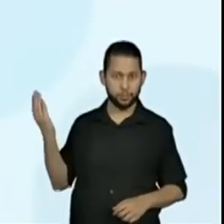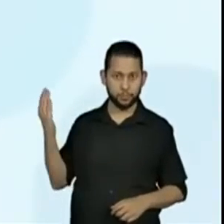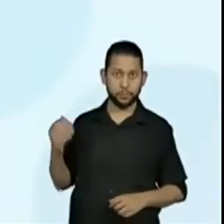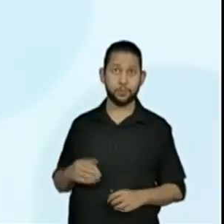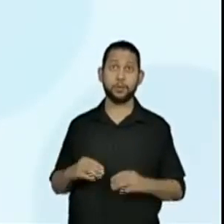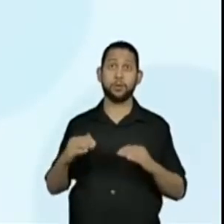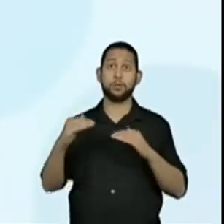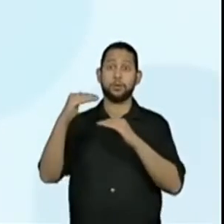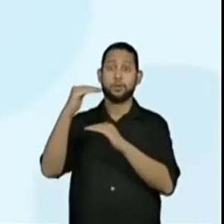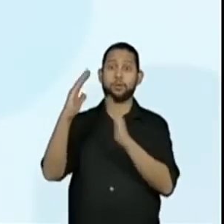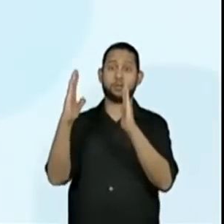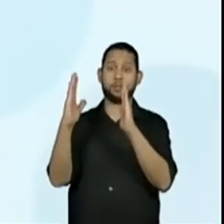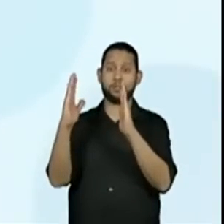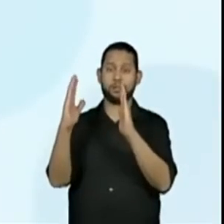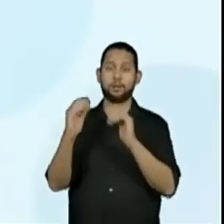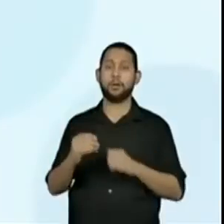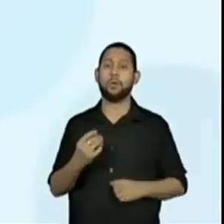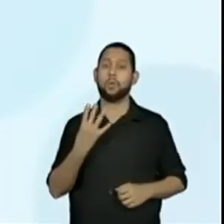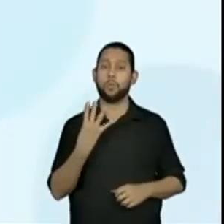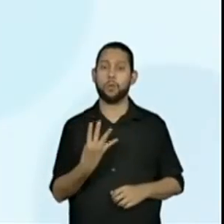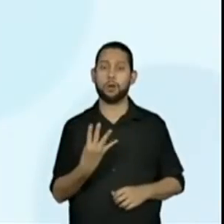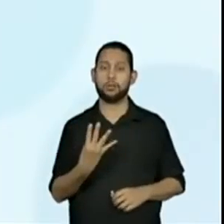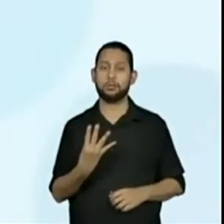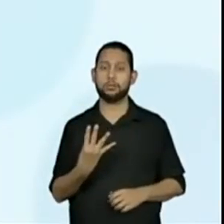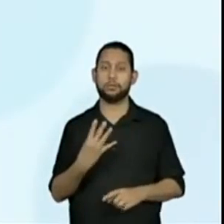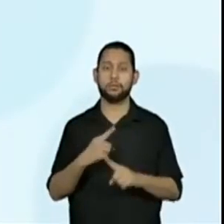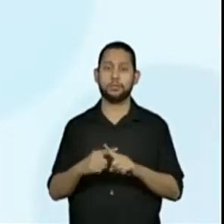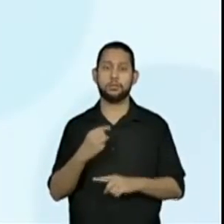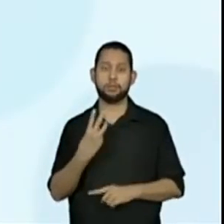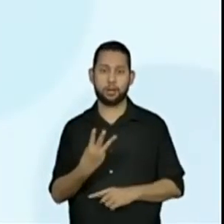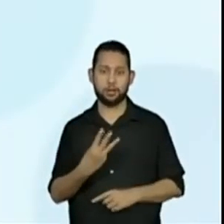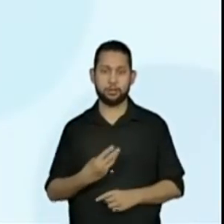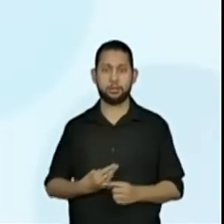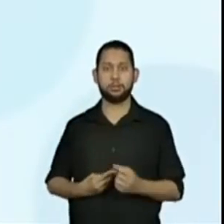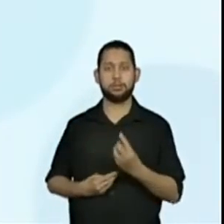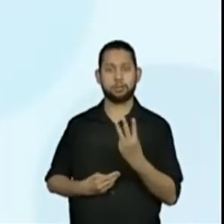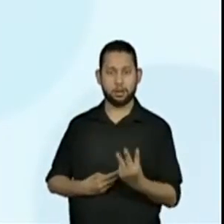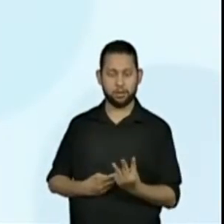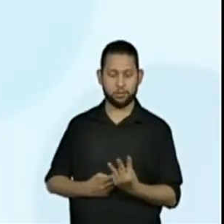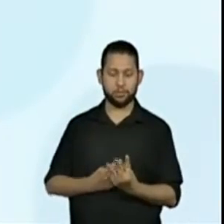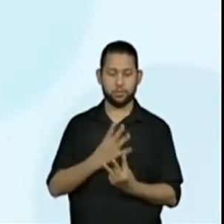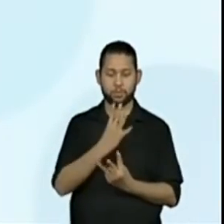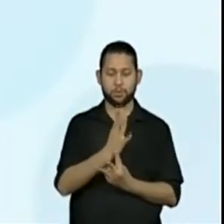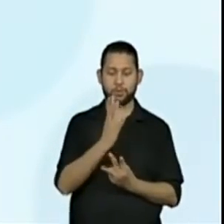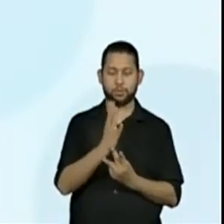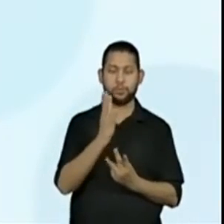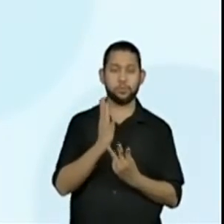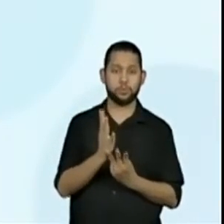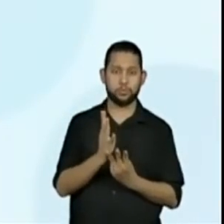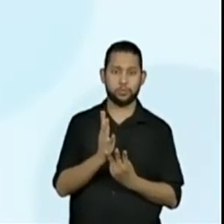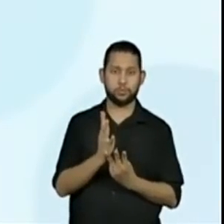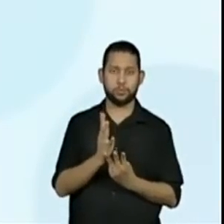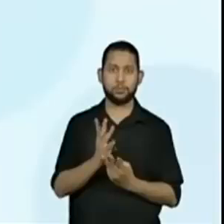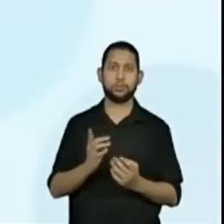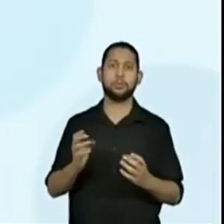3 mpli 4 por 3 eu tenho 12 48 mais 12